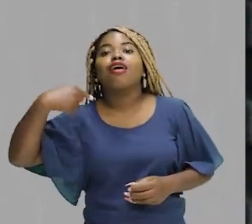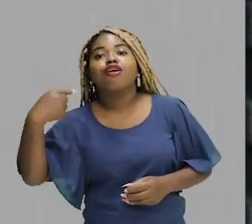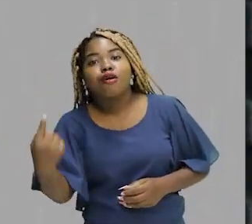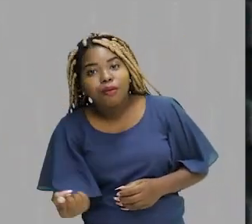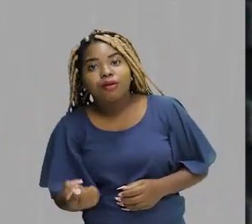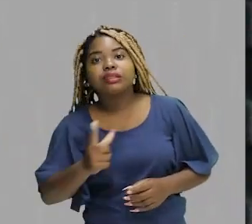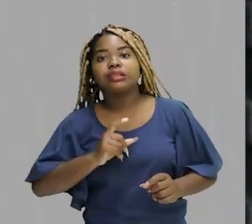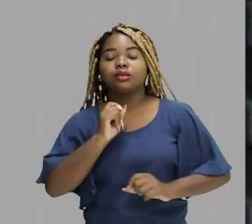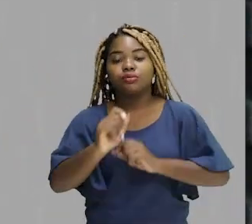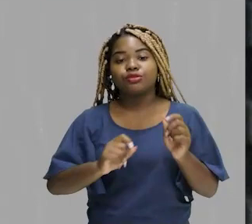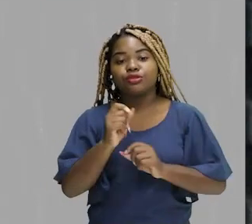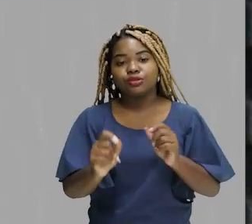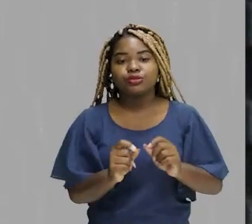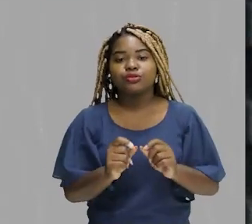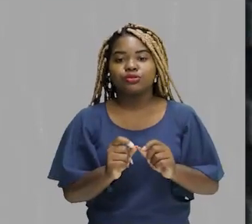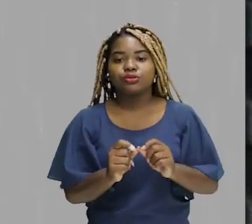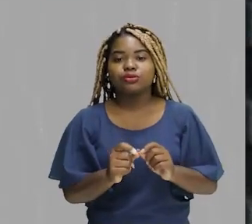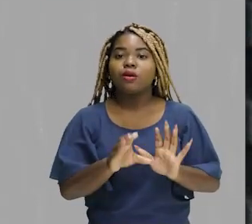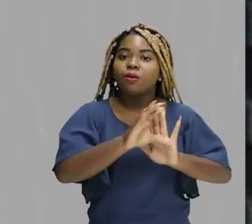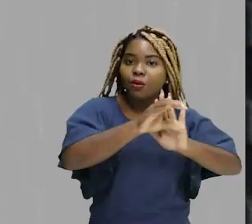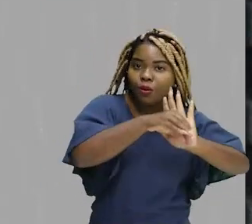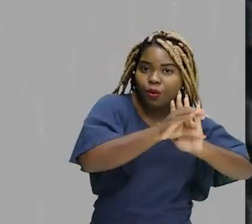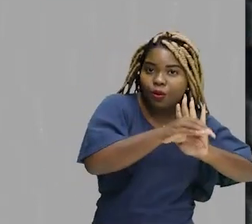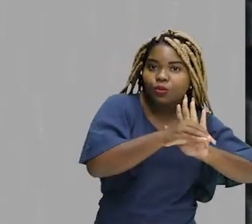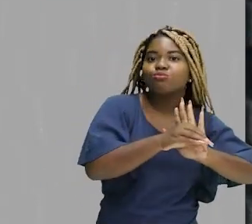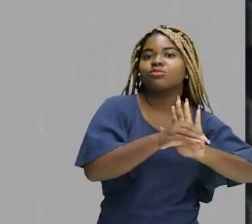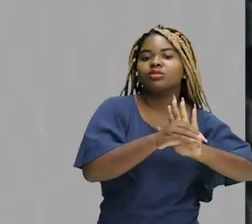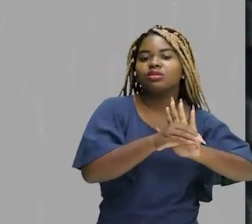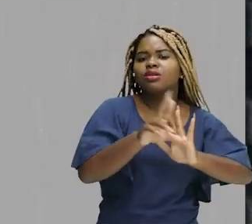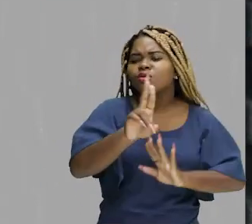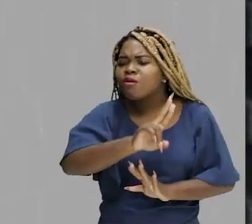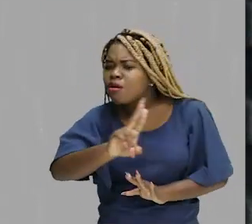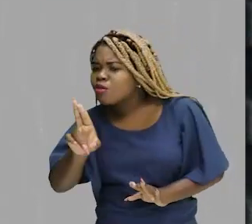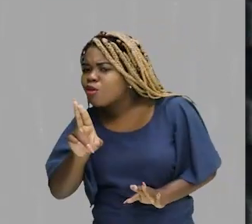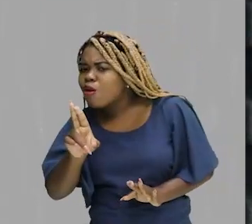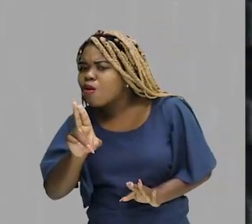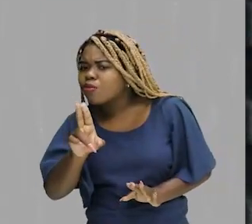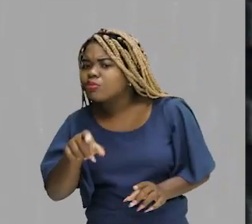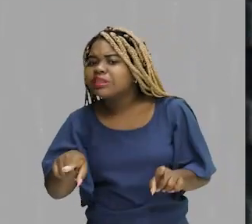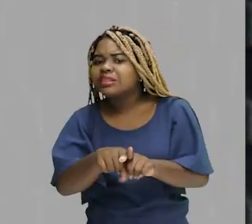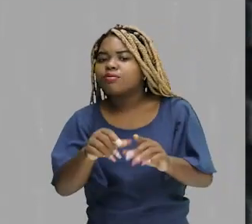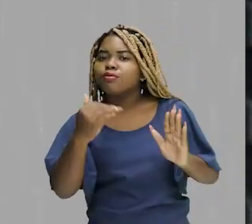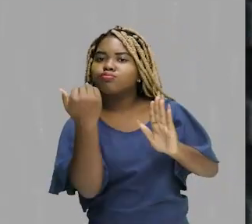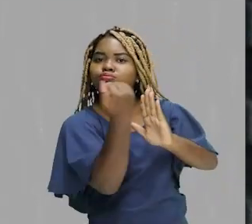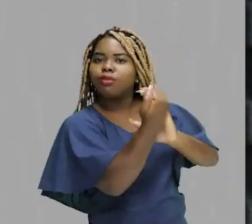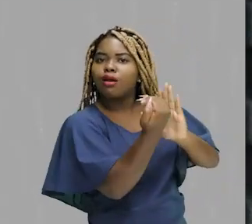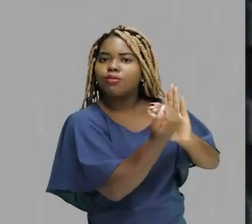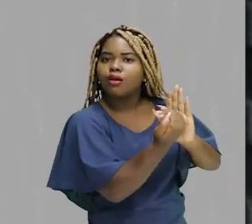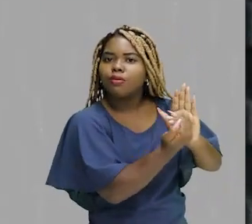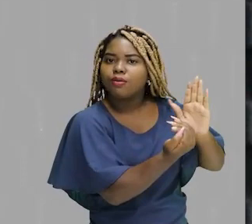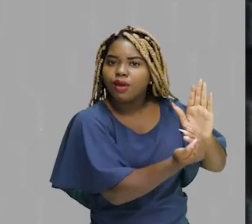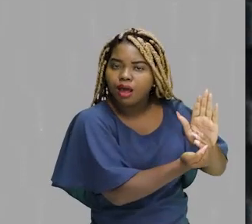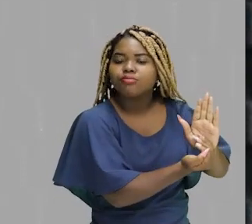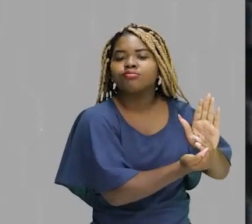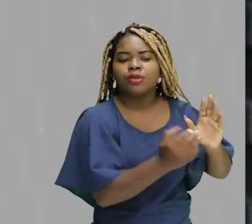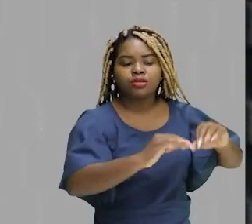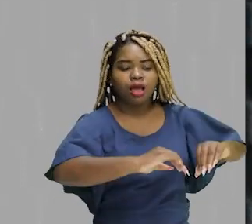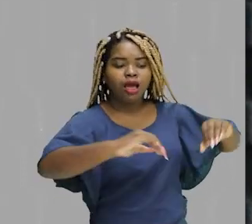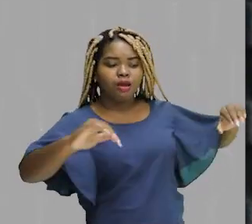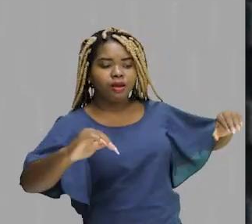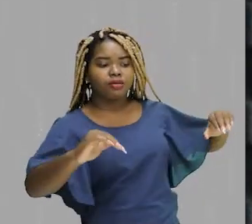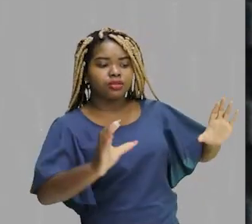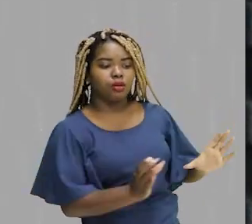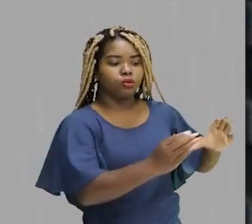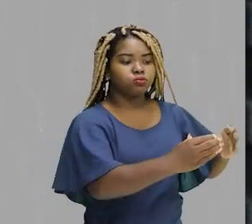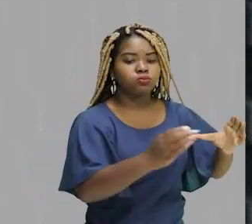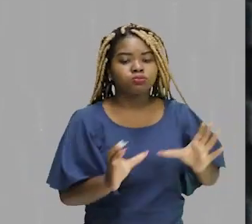sua definição, nomenclatura e a classificação, ou seja, a separação